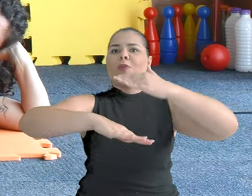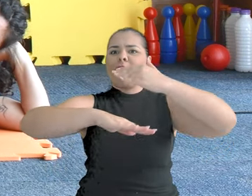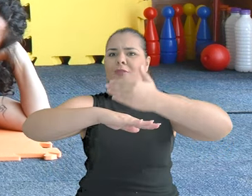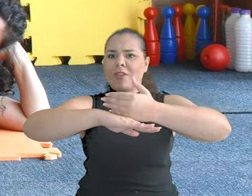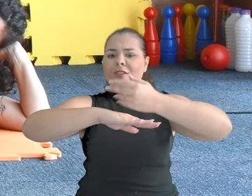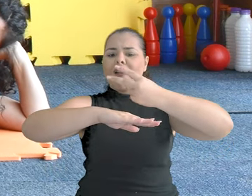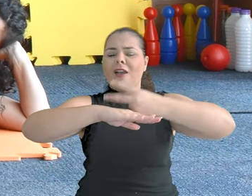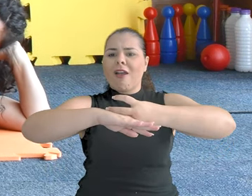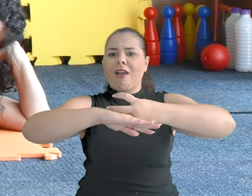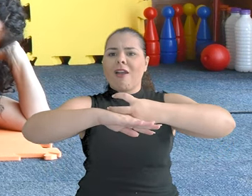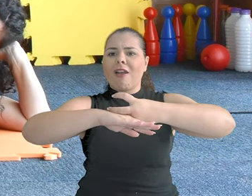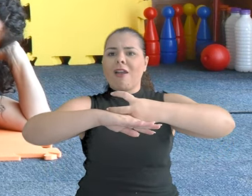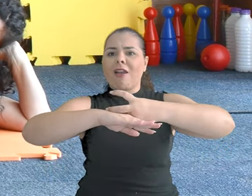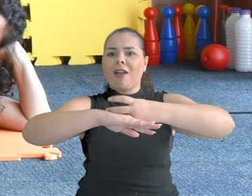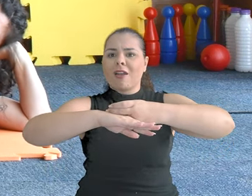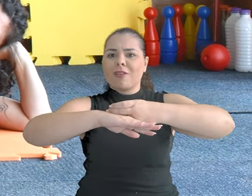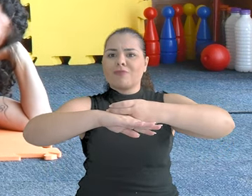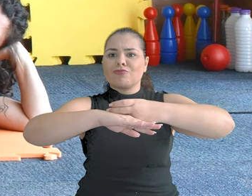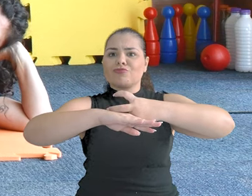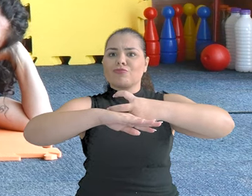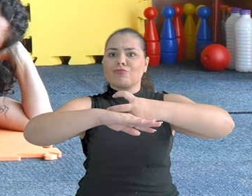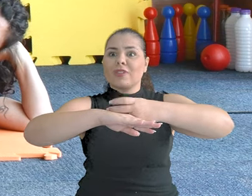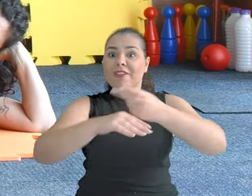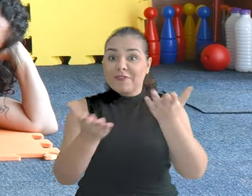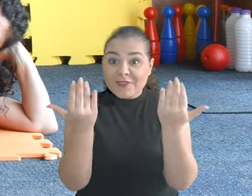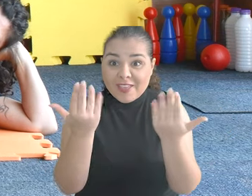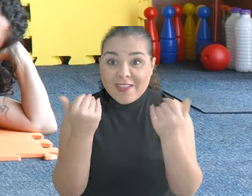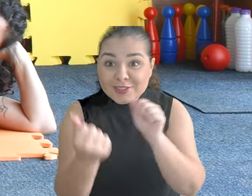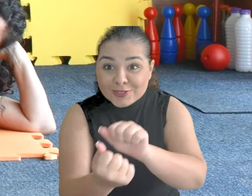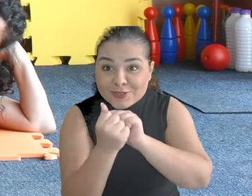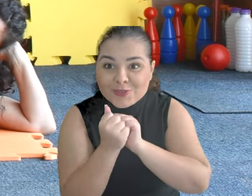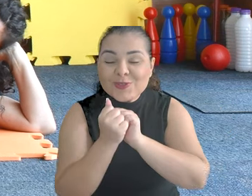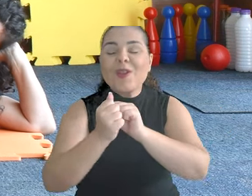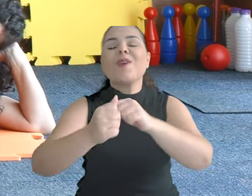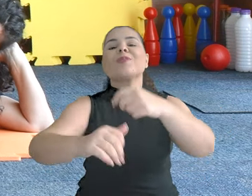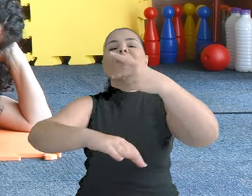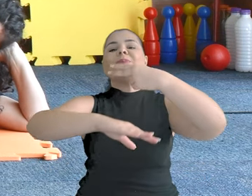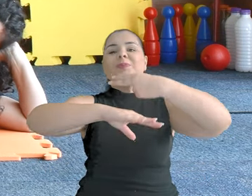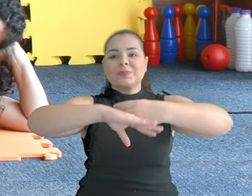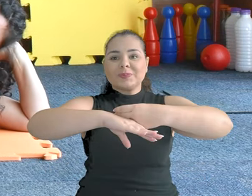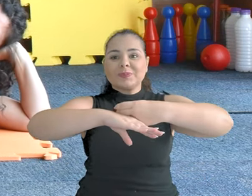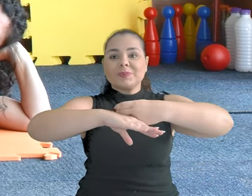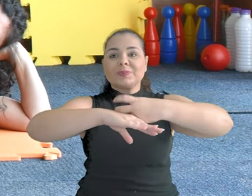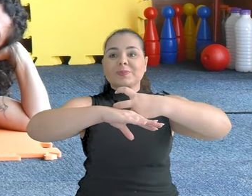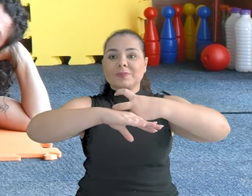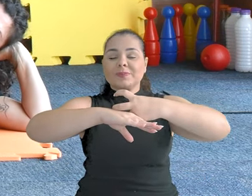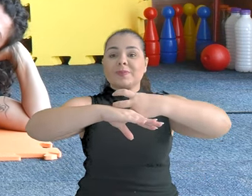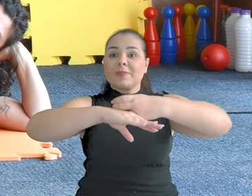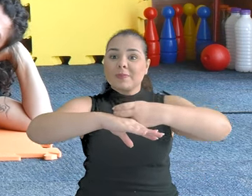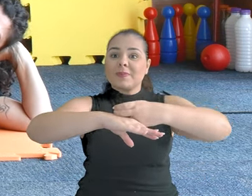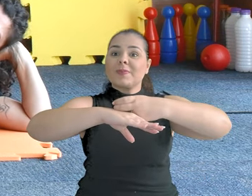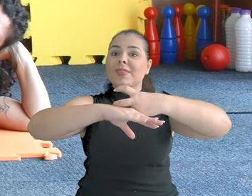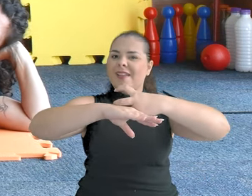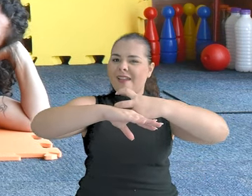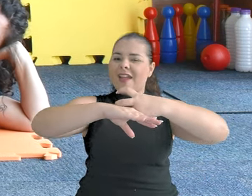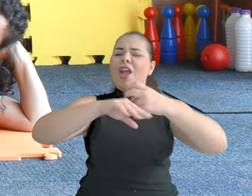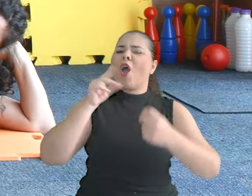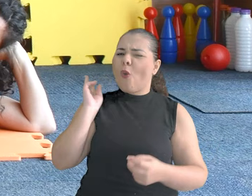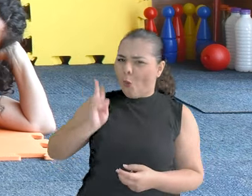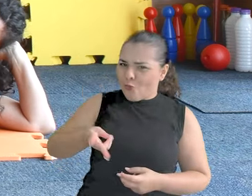seu subiu desceu bem come subiu desceu